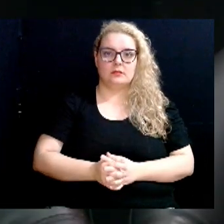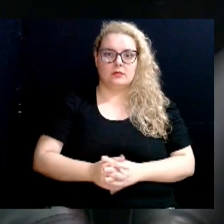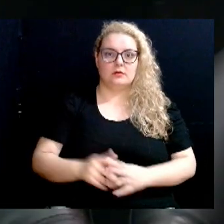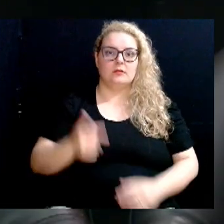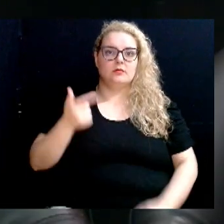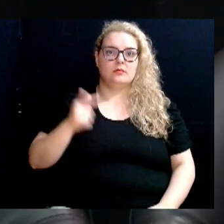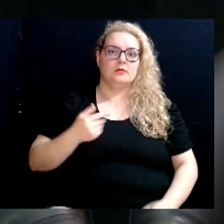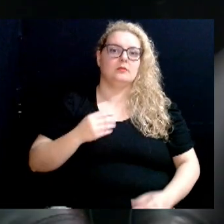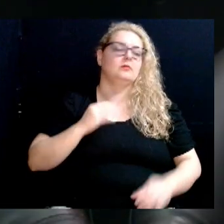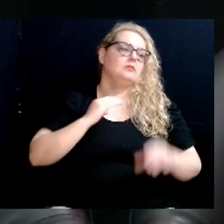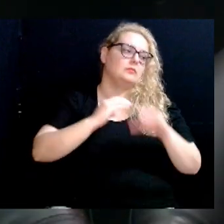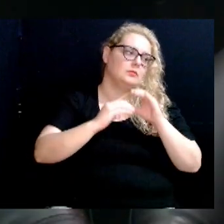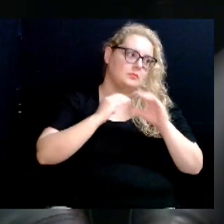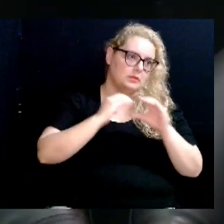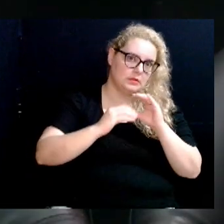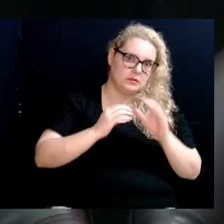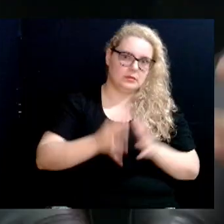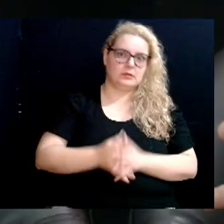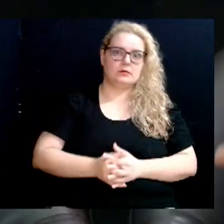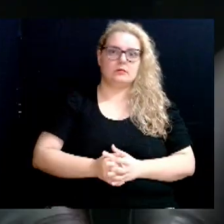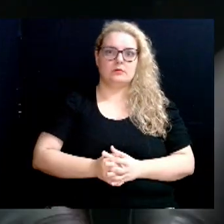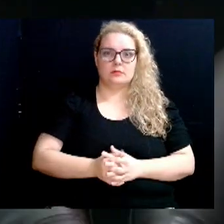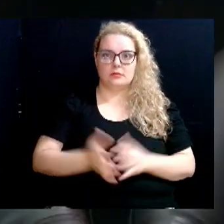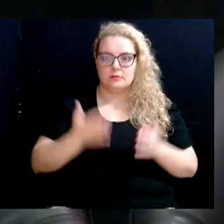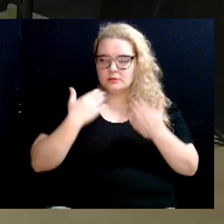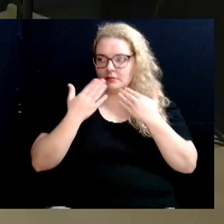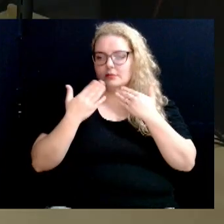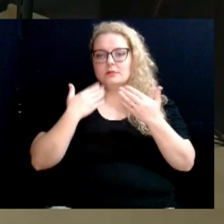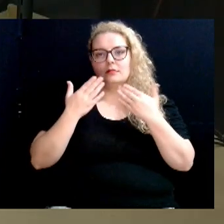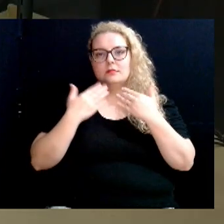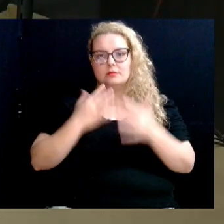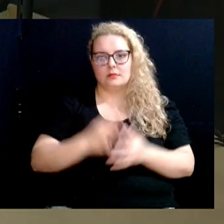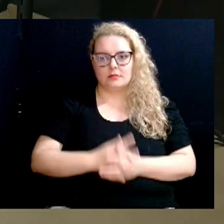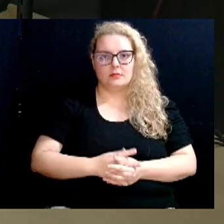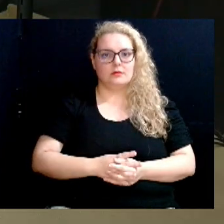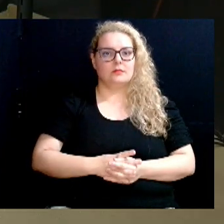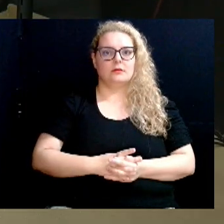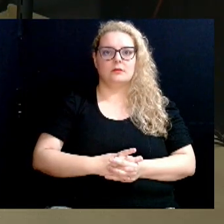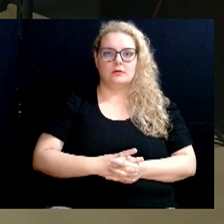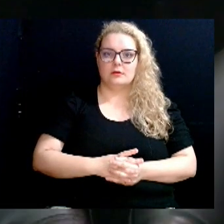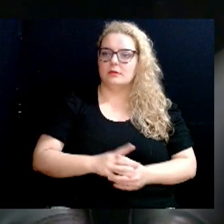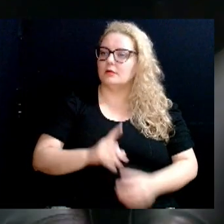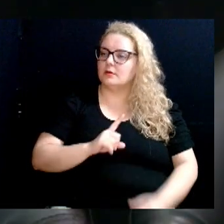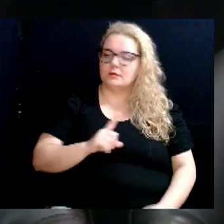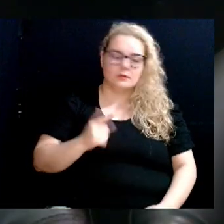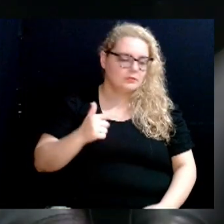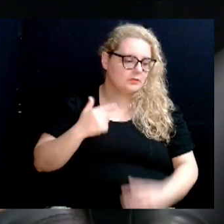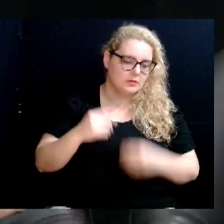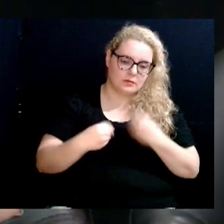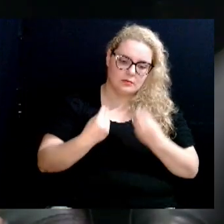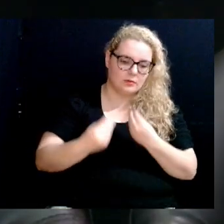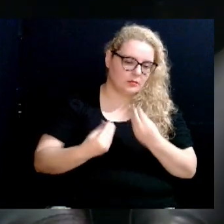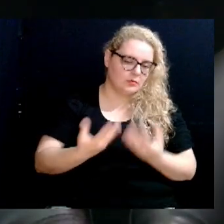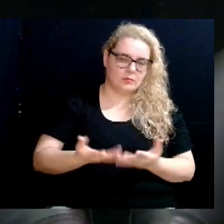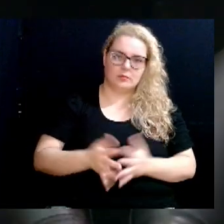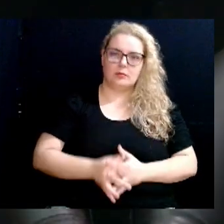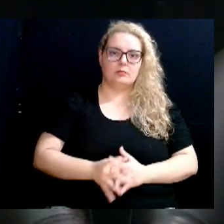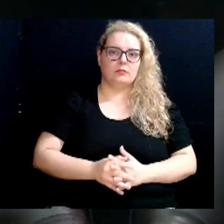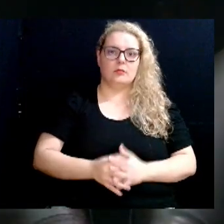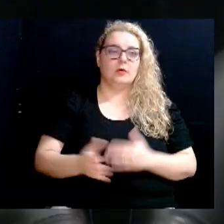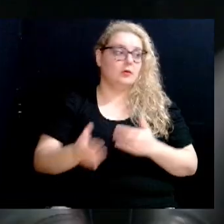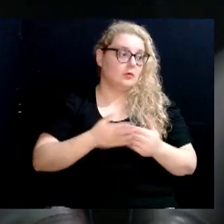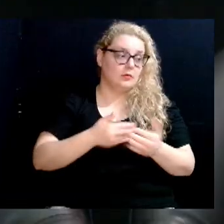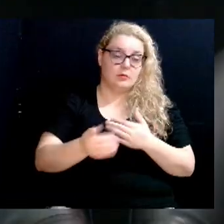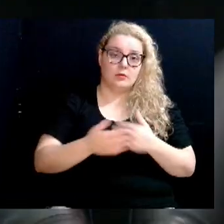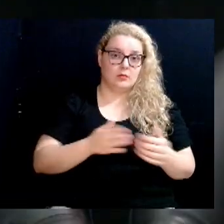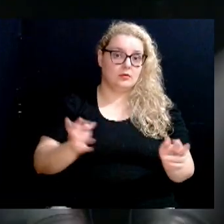comunicação. Conversem, gente, conversem. Conversem, não adianta. A gente tá num... Qualquer relacionamento, que